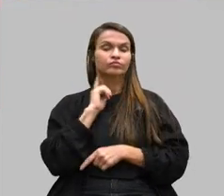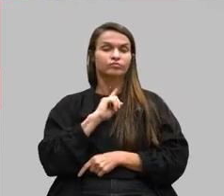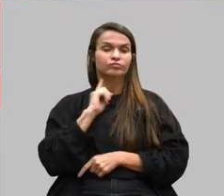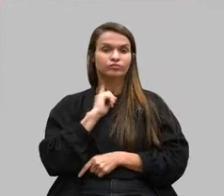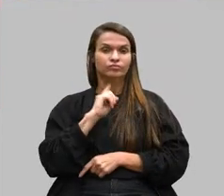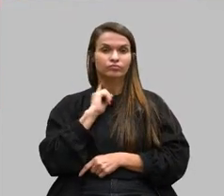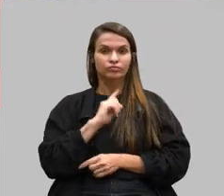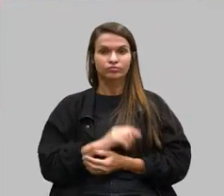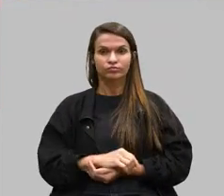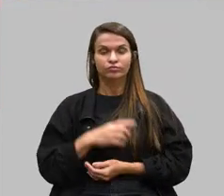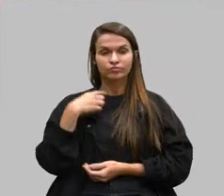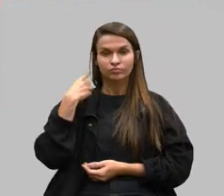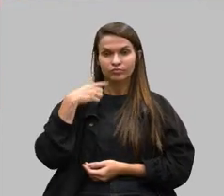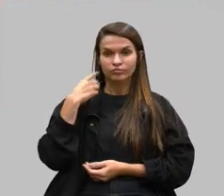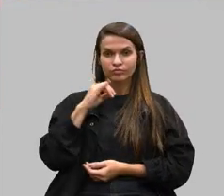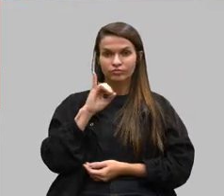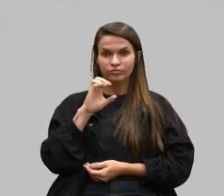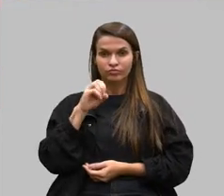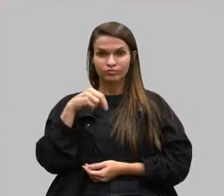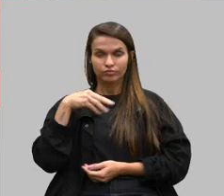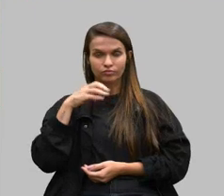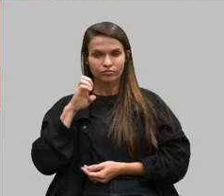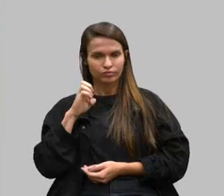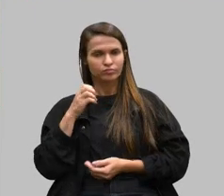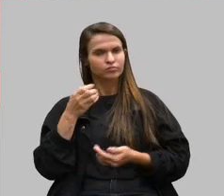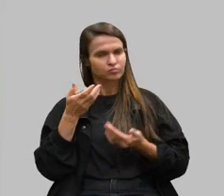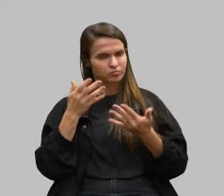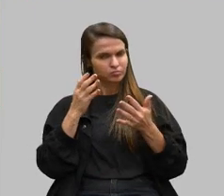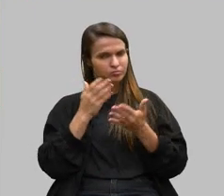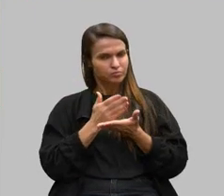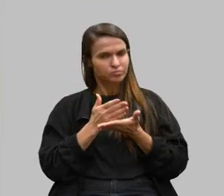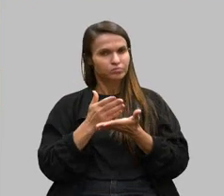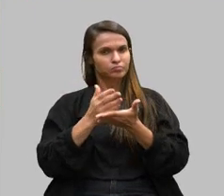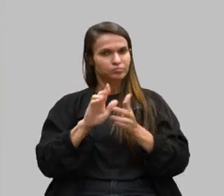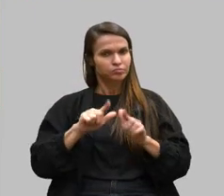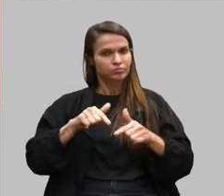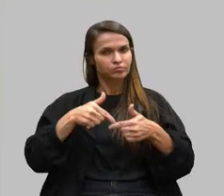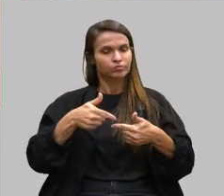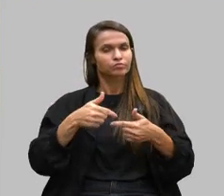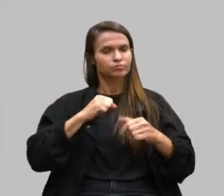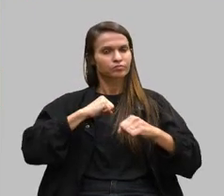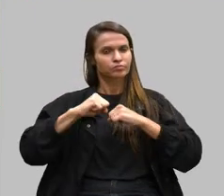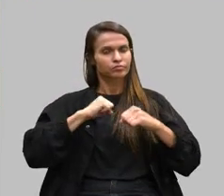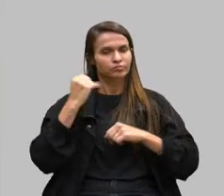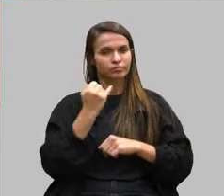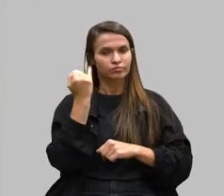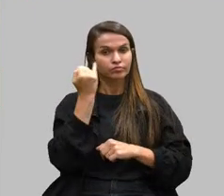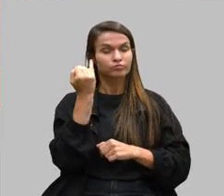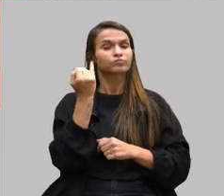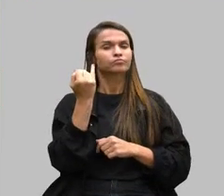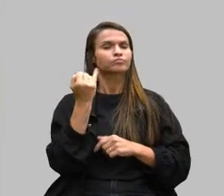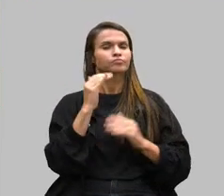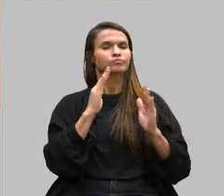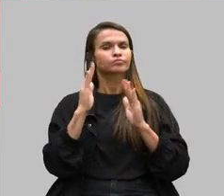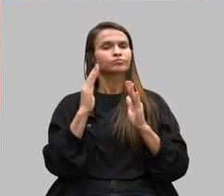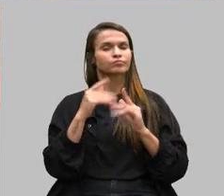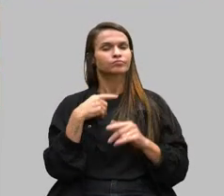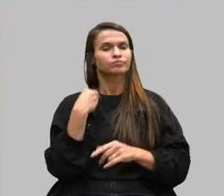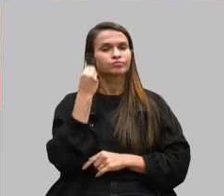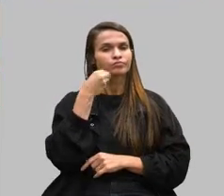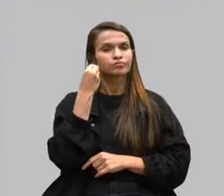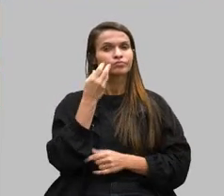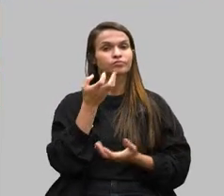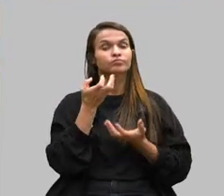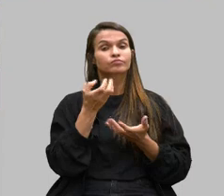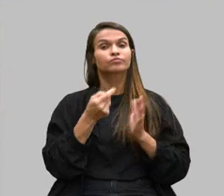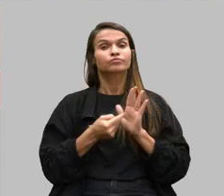I parabéns pela iniciativa acho que esse debate ele é fundamental ainda mais nesse momento que nós estamos vivendo e eu gostaria de trazer um destaque